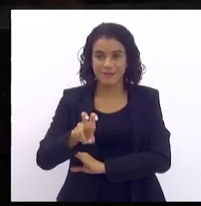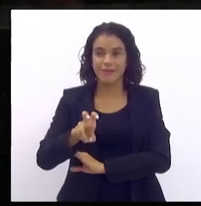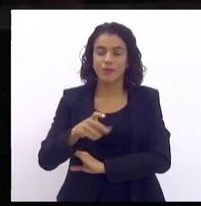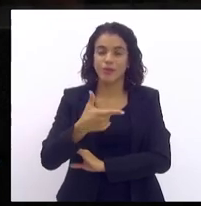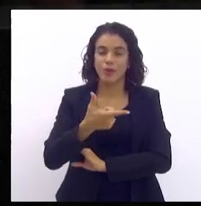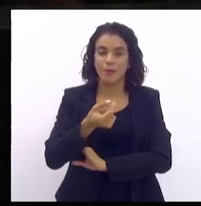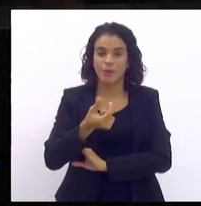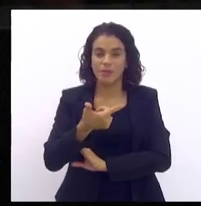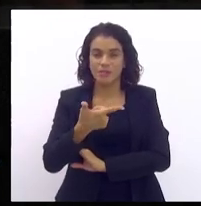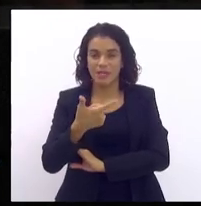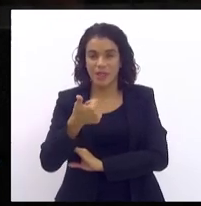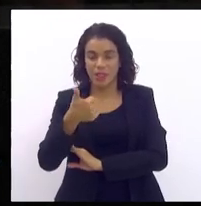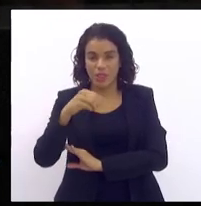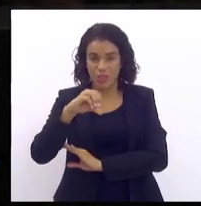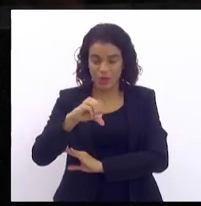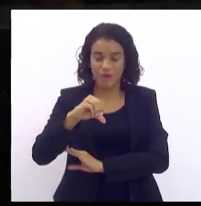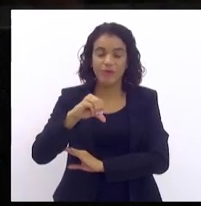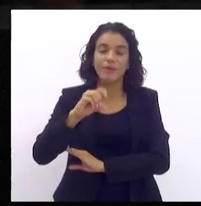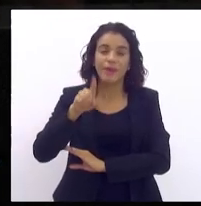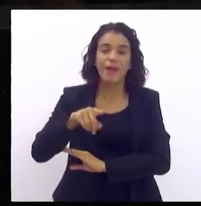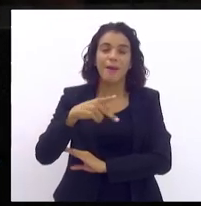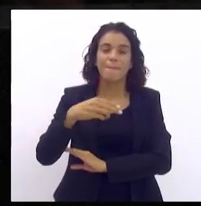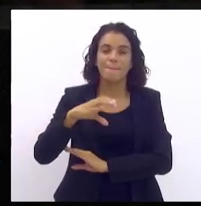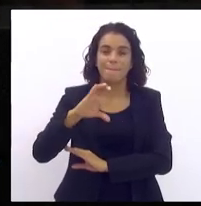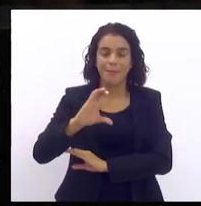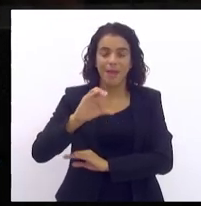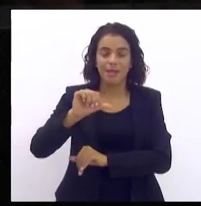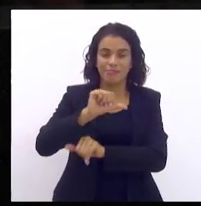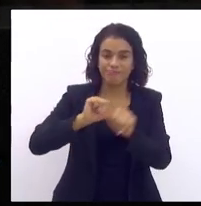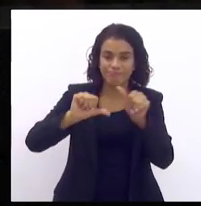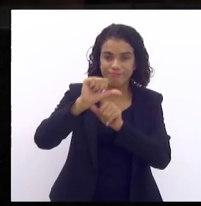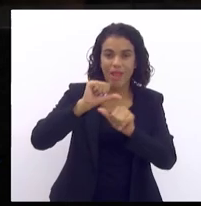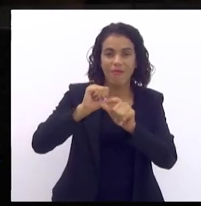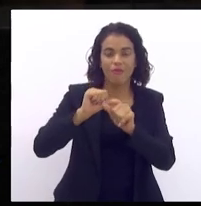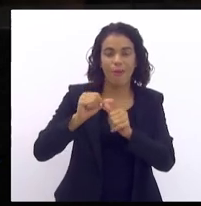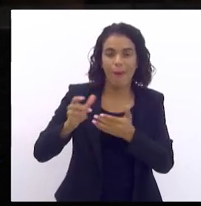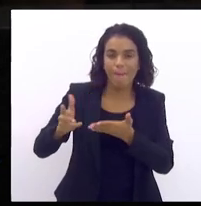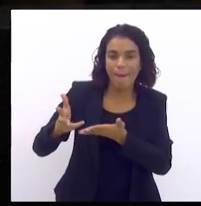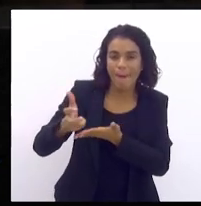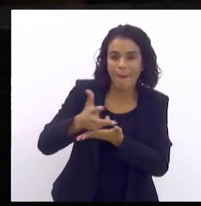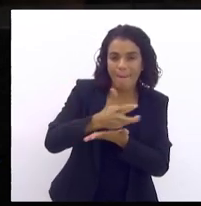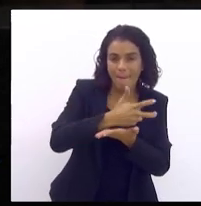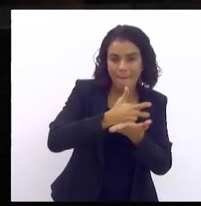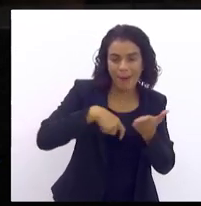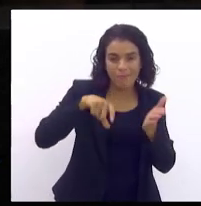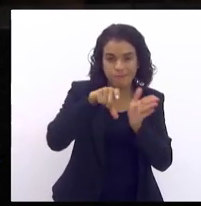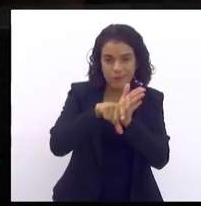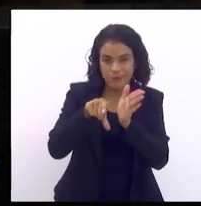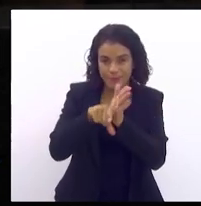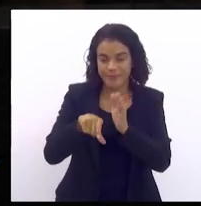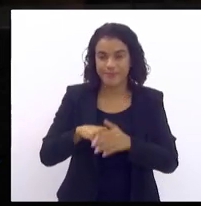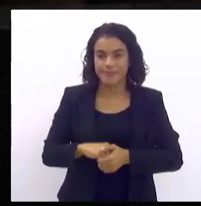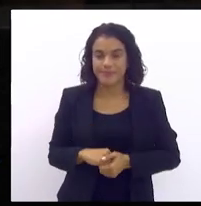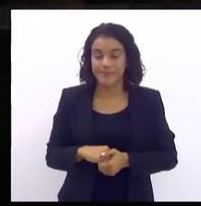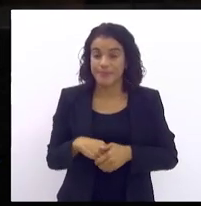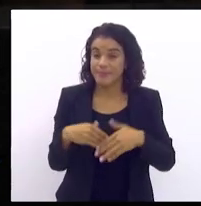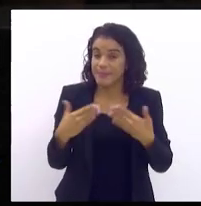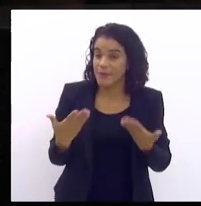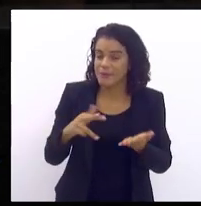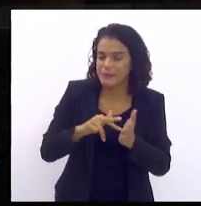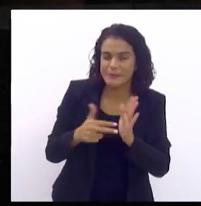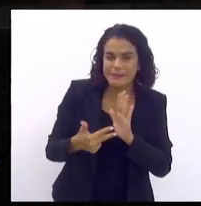é a PEC da reforma tributária. Em assim sendo,